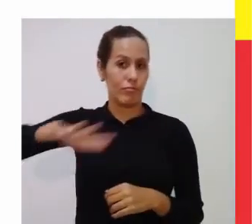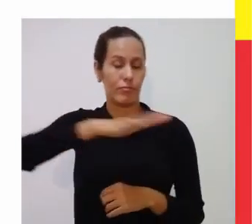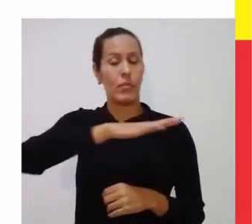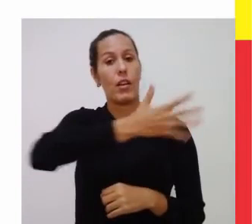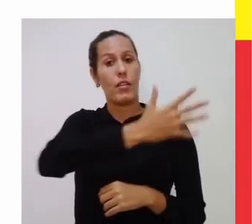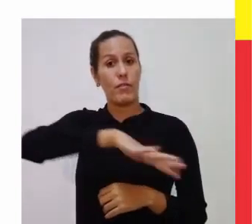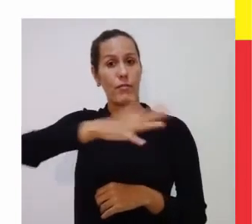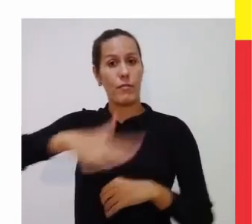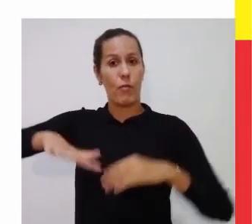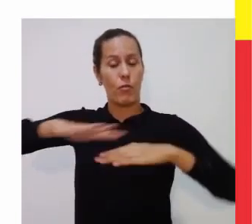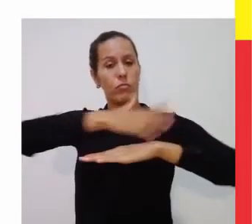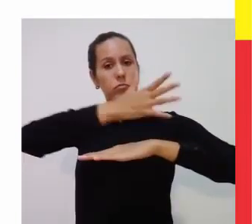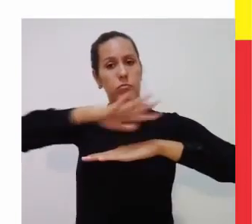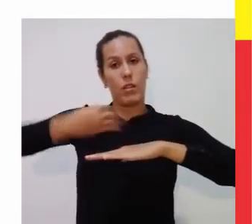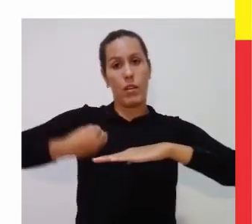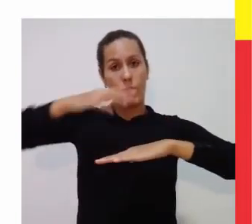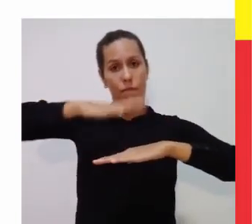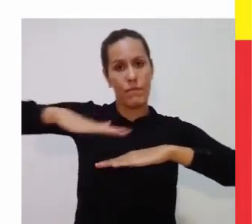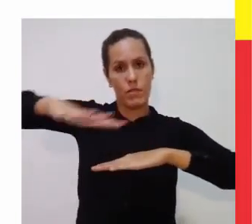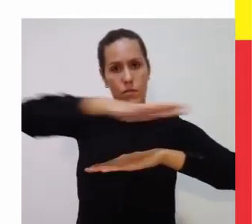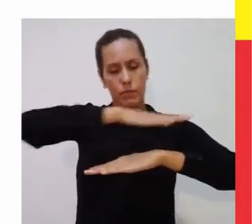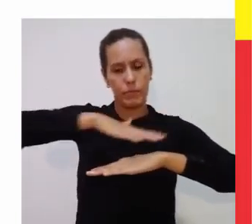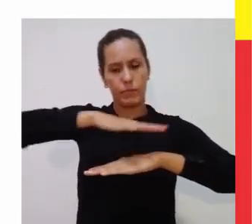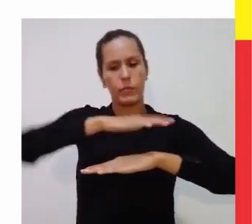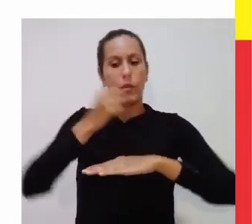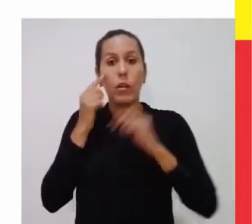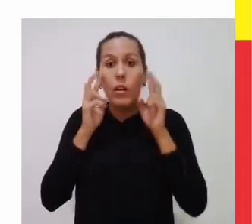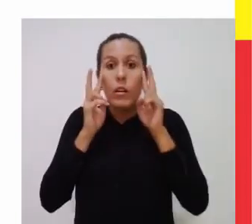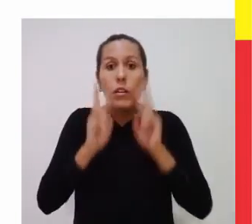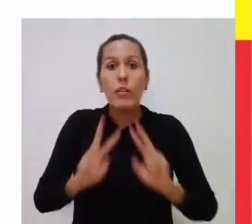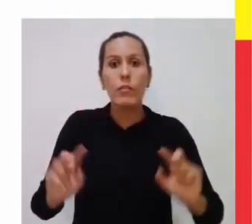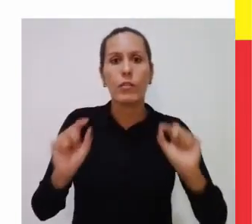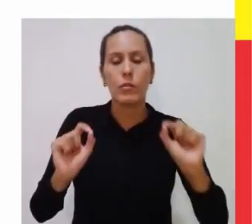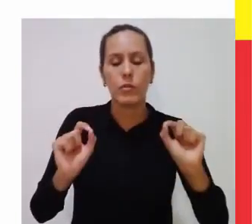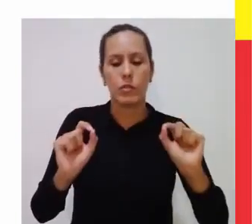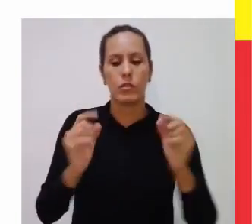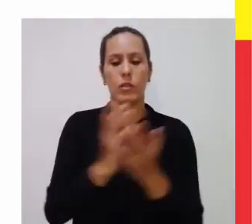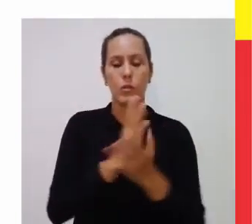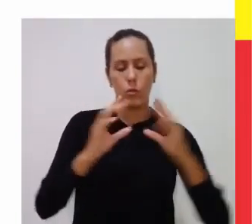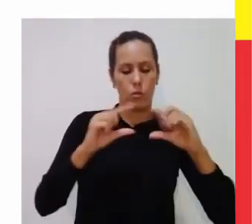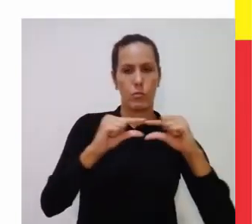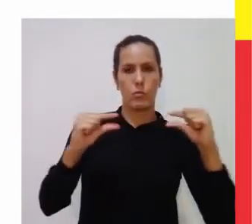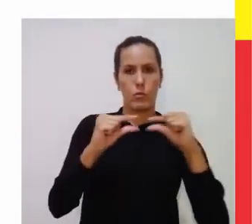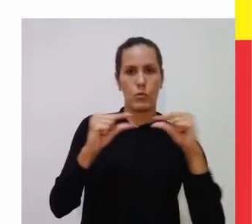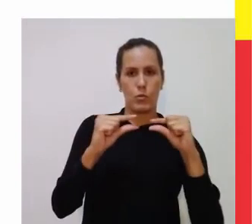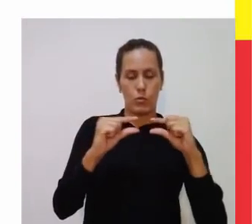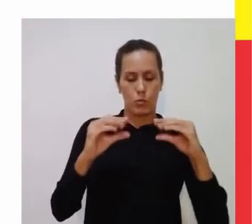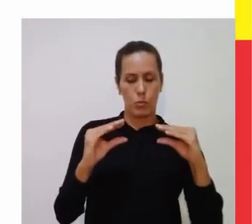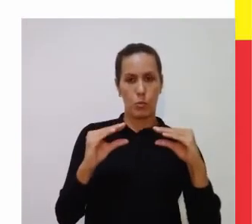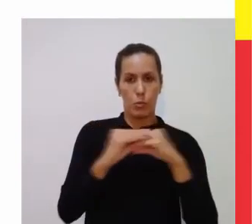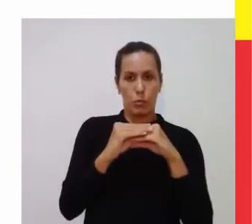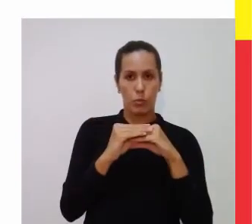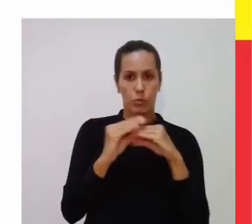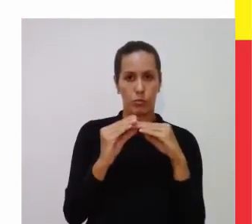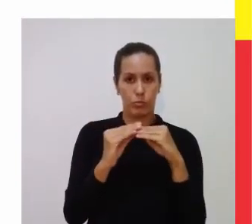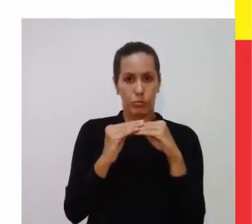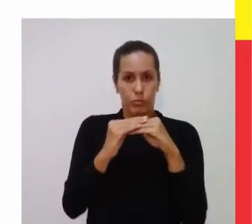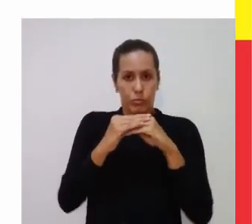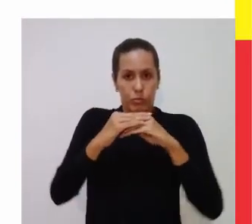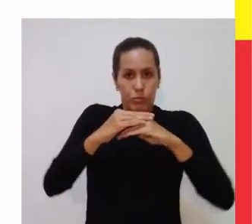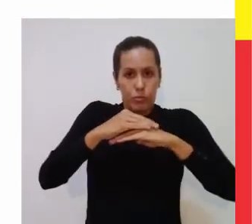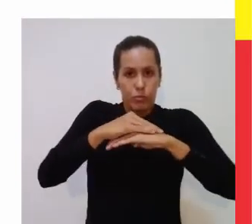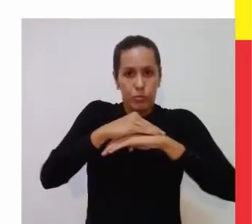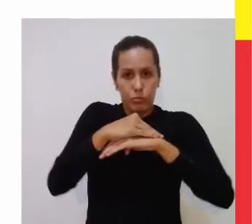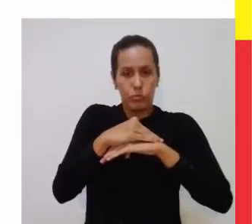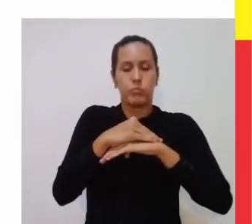nosso assoalho oceânico, acima dele, certo? Nessa imagem vocês estão vendo aí os limites de placas convergentes, tá? Elas chegam a convergir